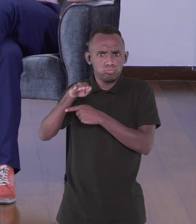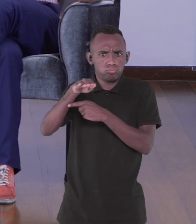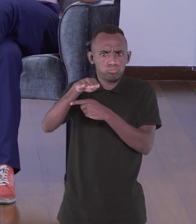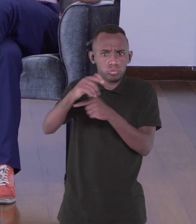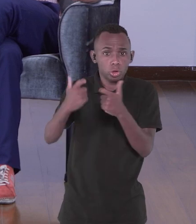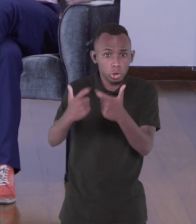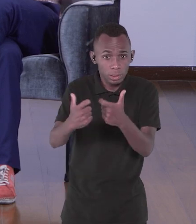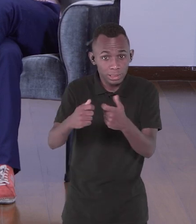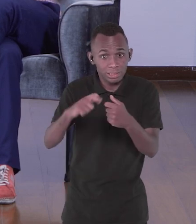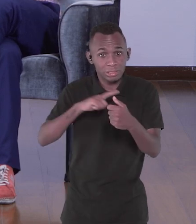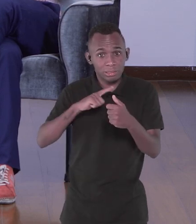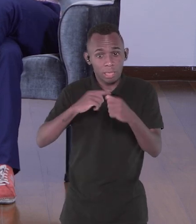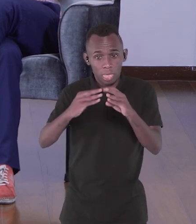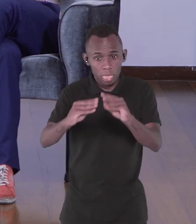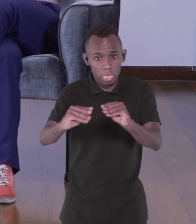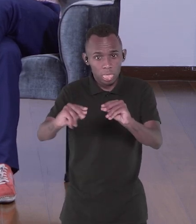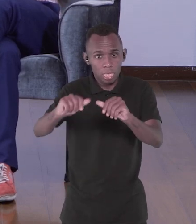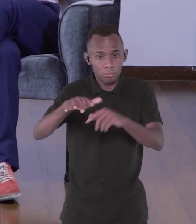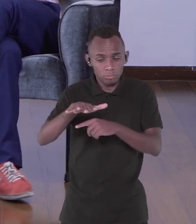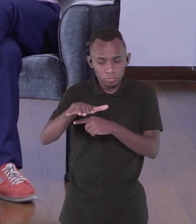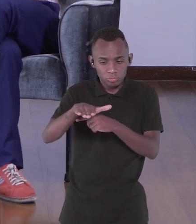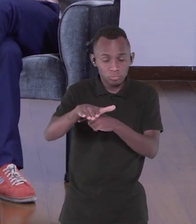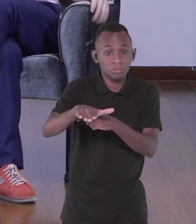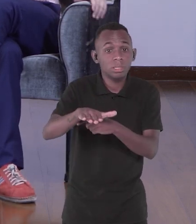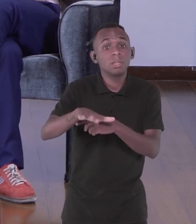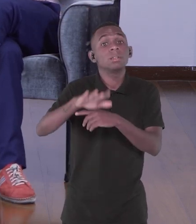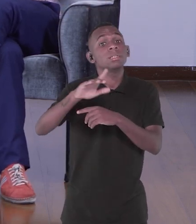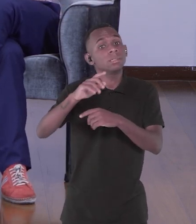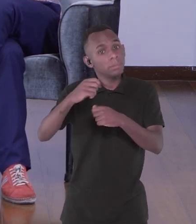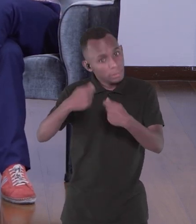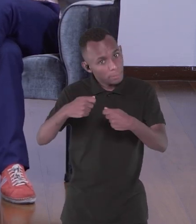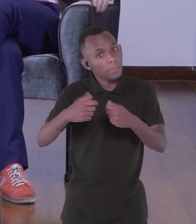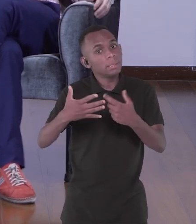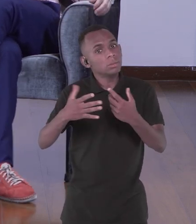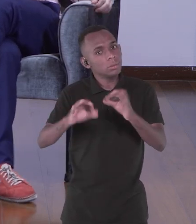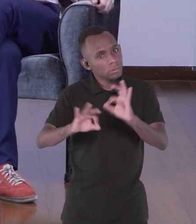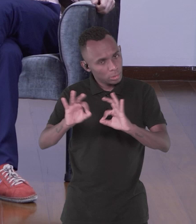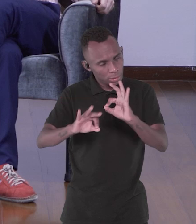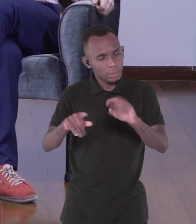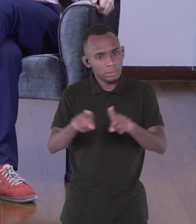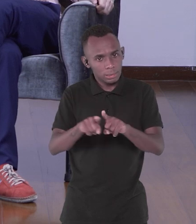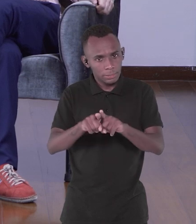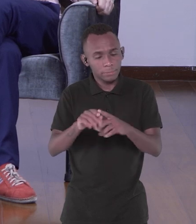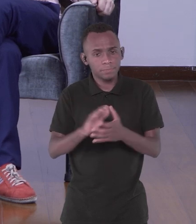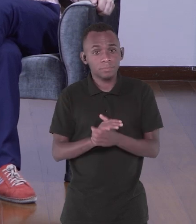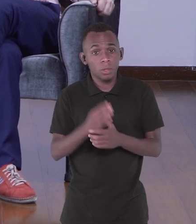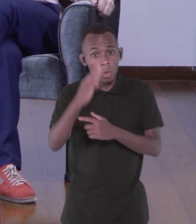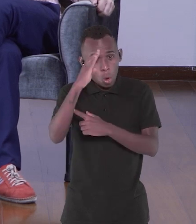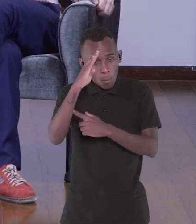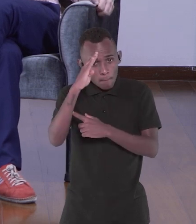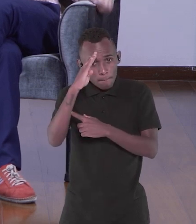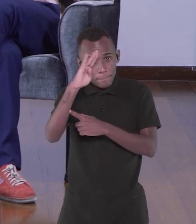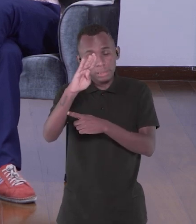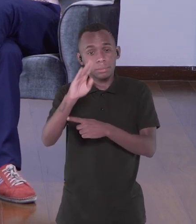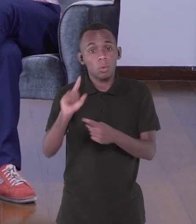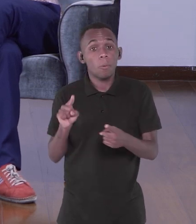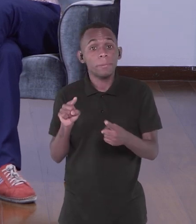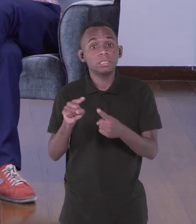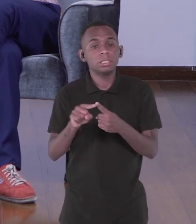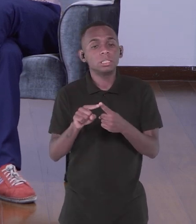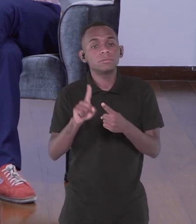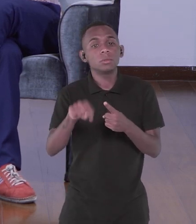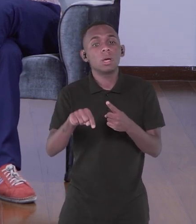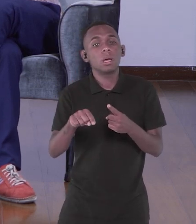muita lama. Então, até nisso foi calculado. Agora, o ponto central era